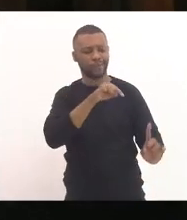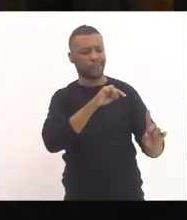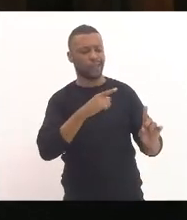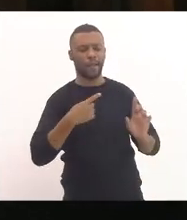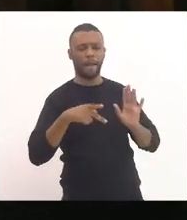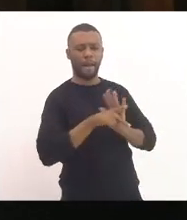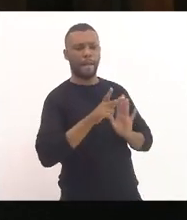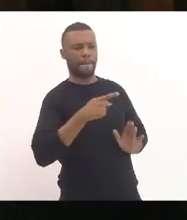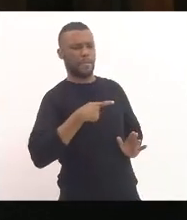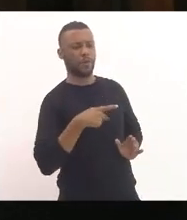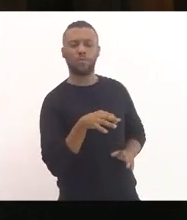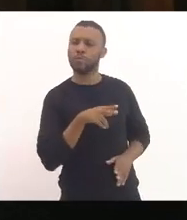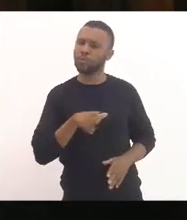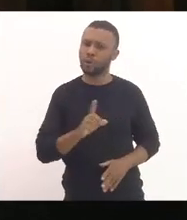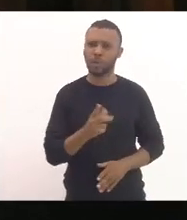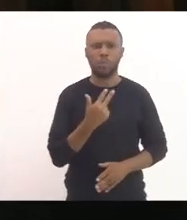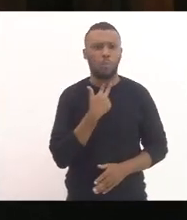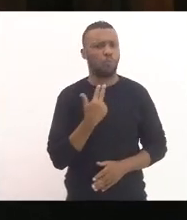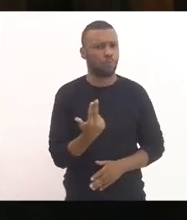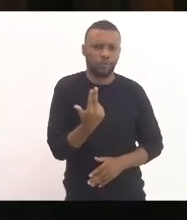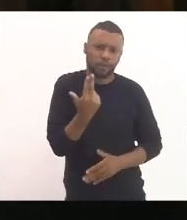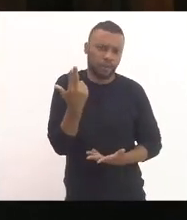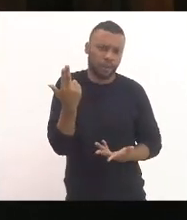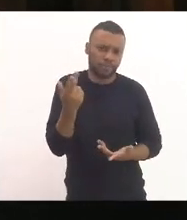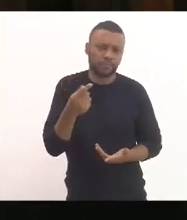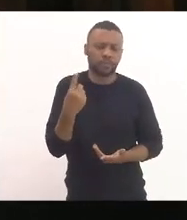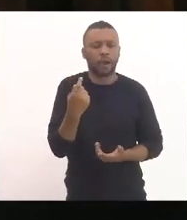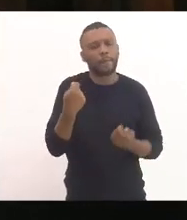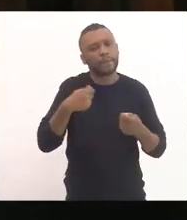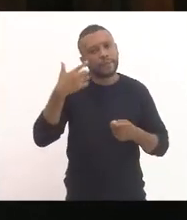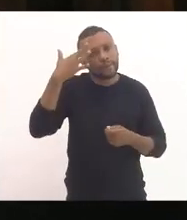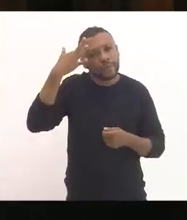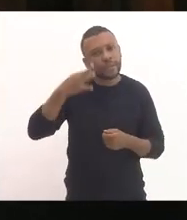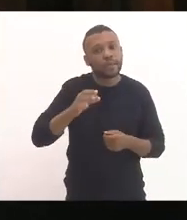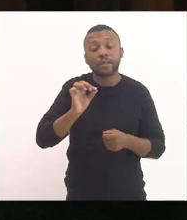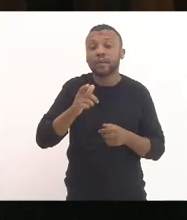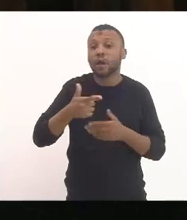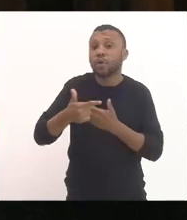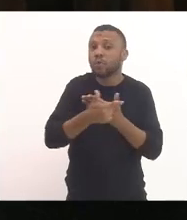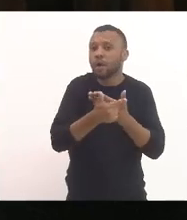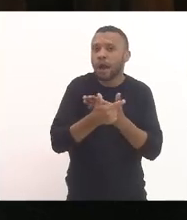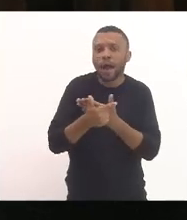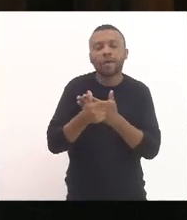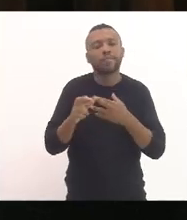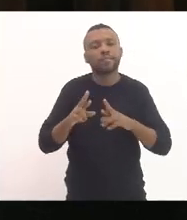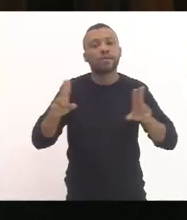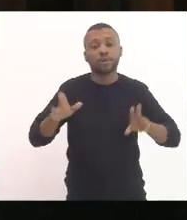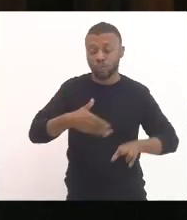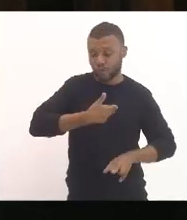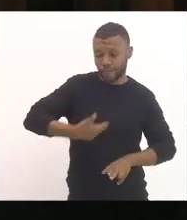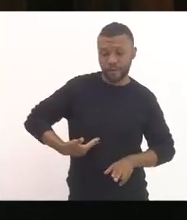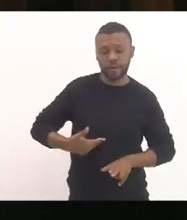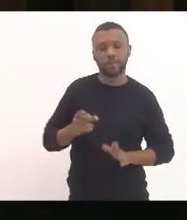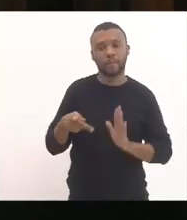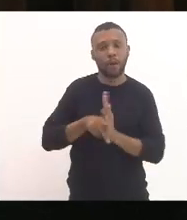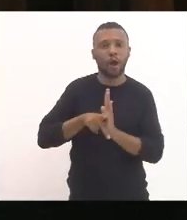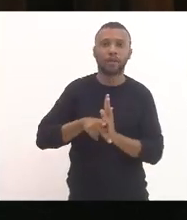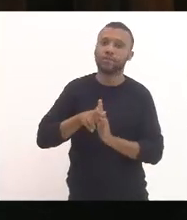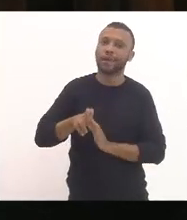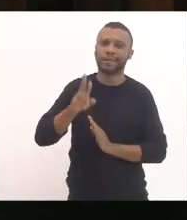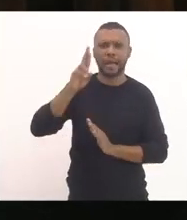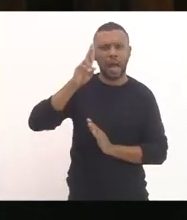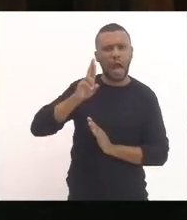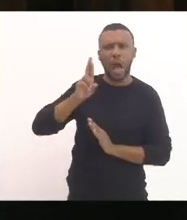do Senhor Deputado nós temos que entender que os cargos são de instinto e a propriedade é do estado e não da autoridade